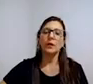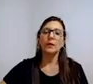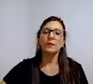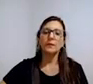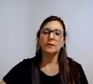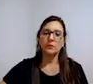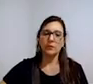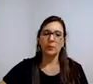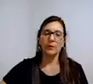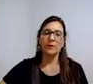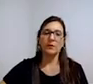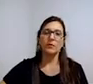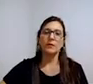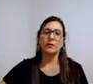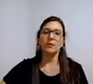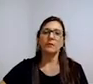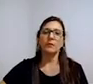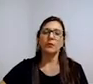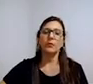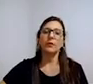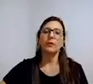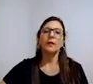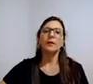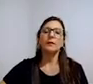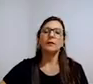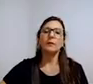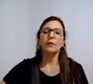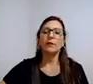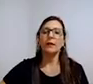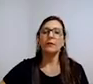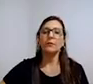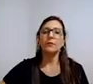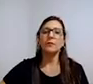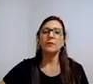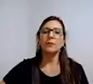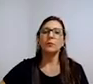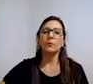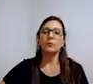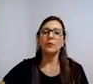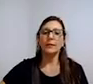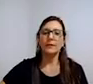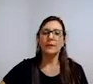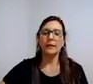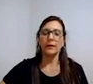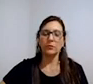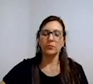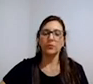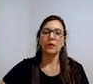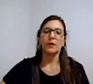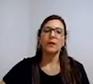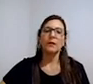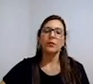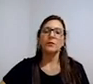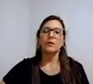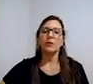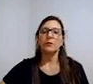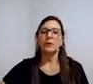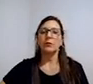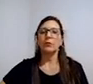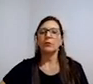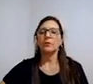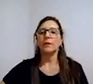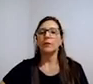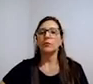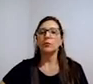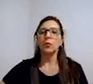músculos, dando sequência à nossa aula anterior, que também falava do sistema muscular esquelético. Na nossa aula